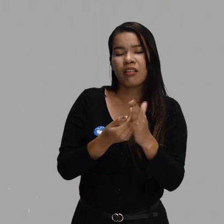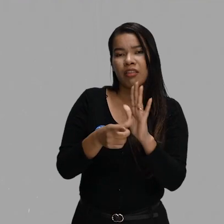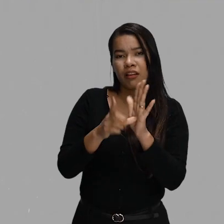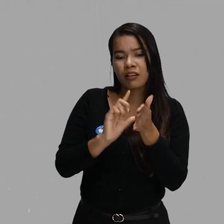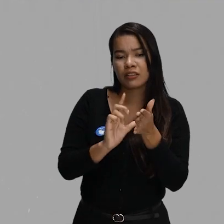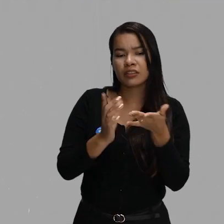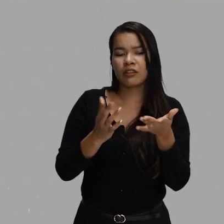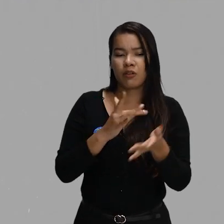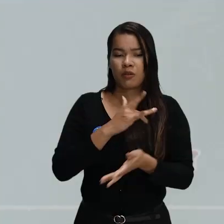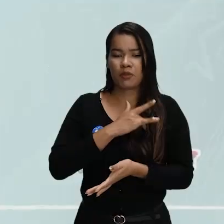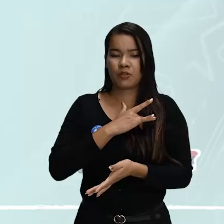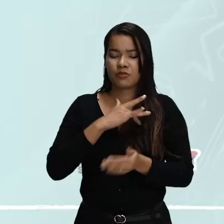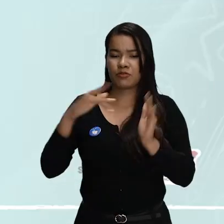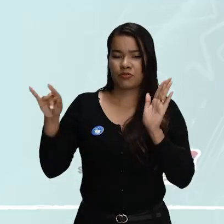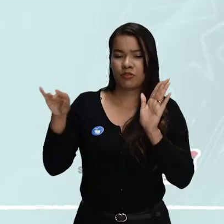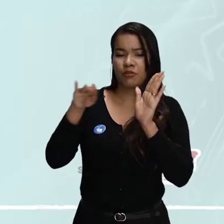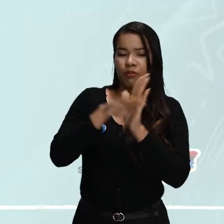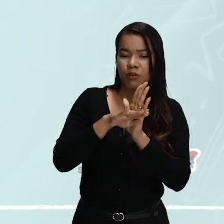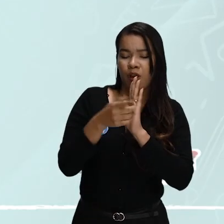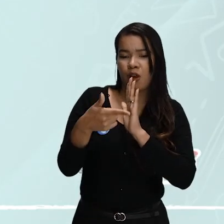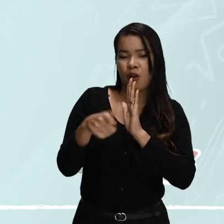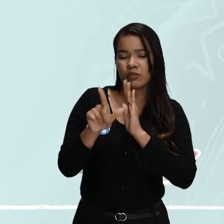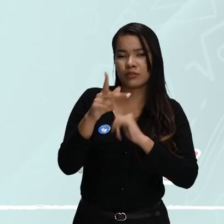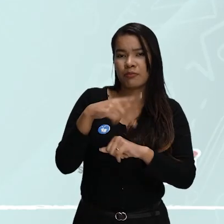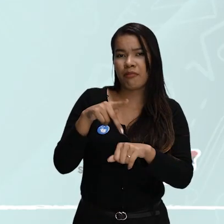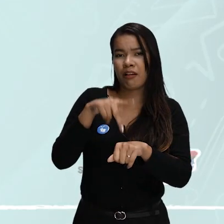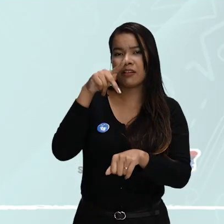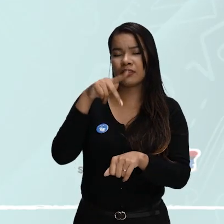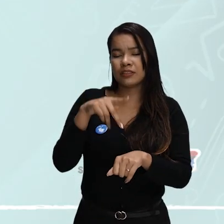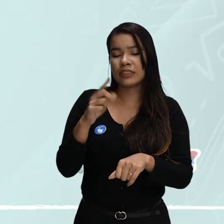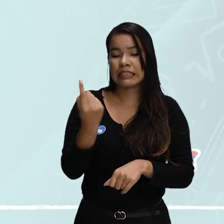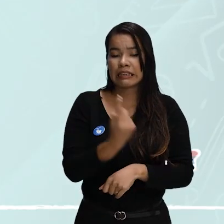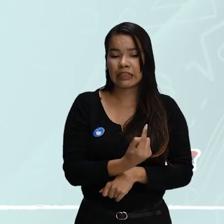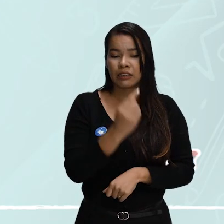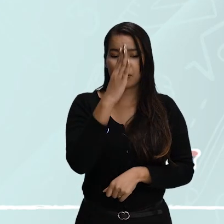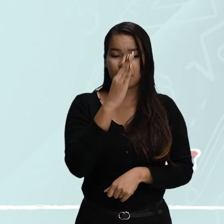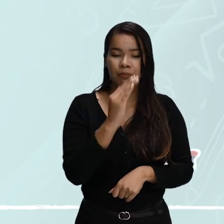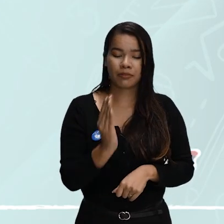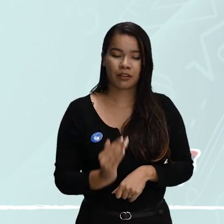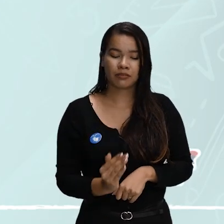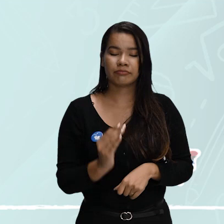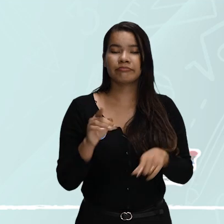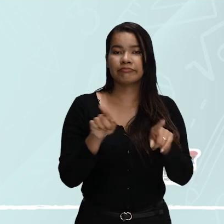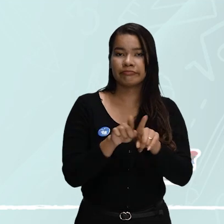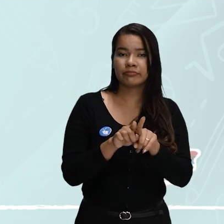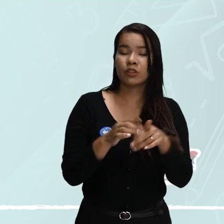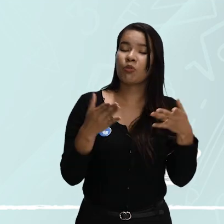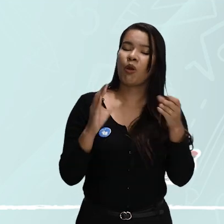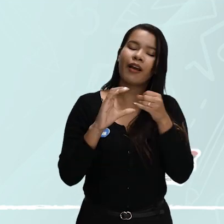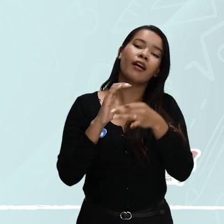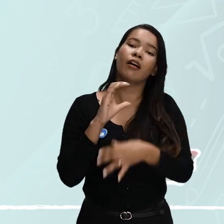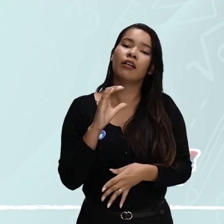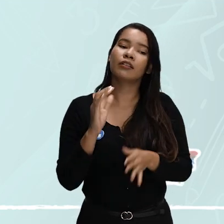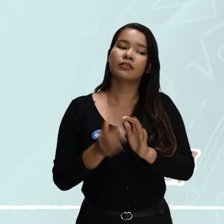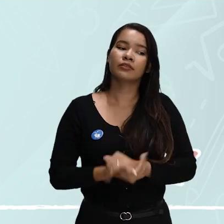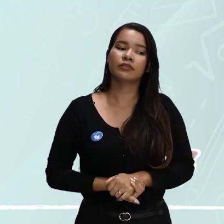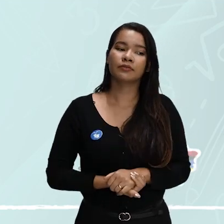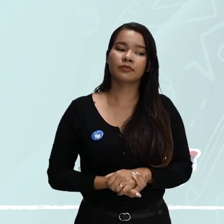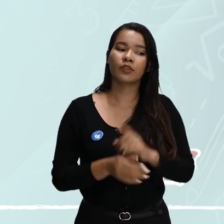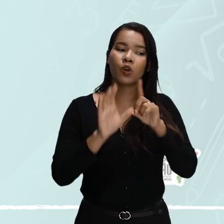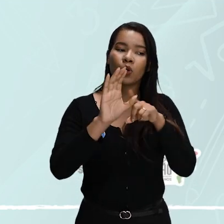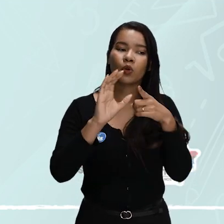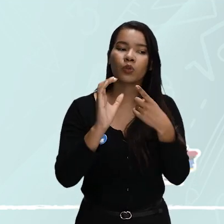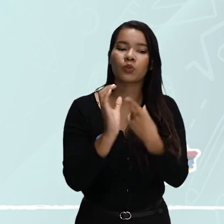O romantismo chegou a outros países e, obviamente, aqui no Brasil. Quais são as características? Culto